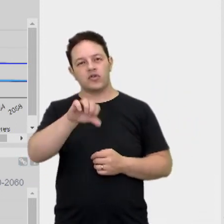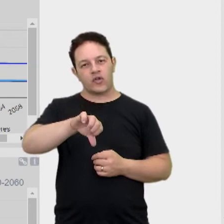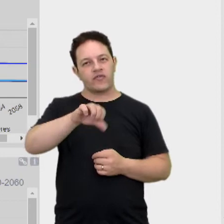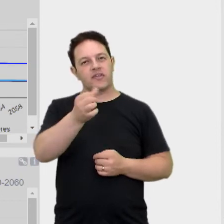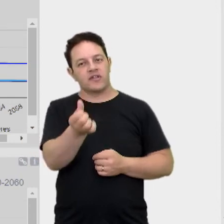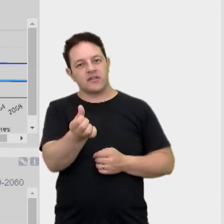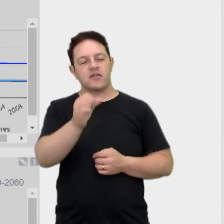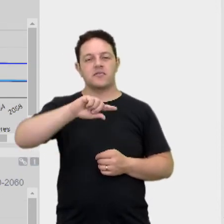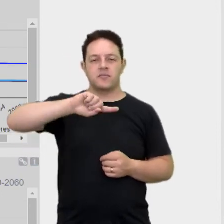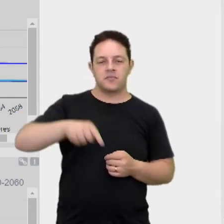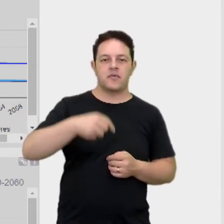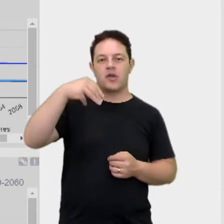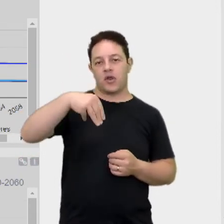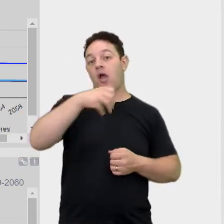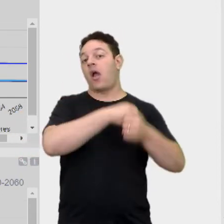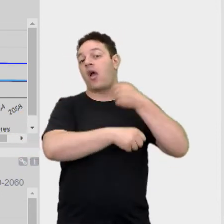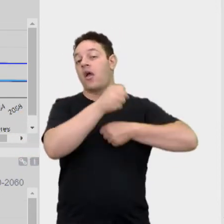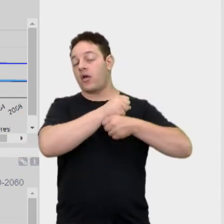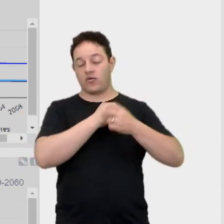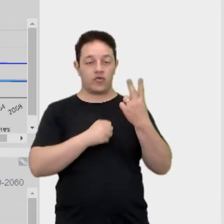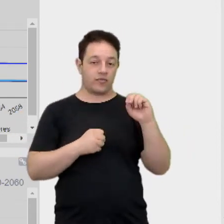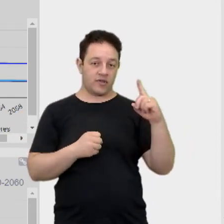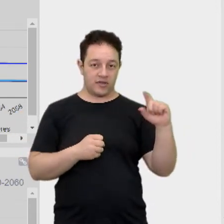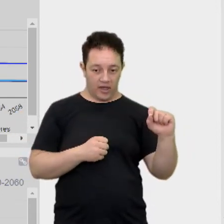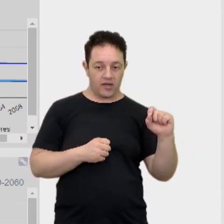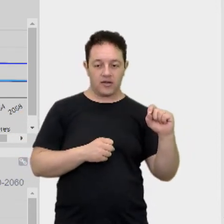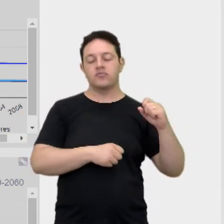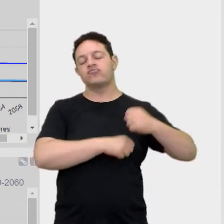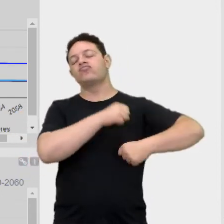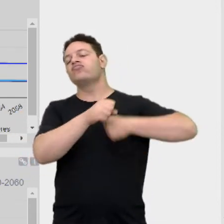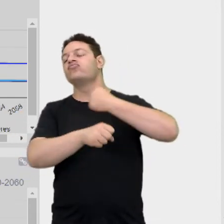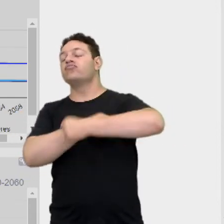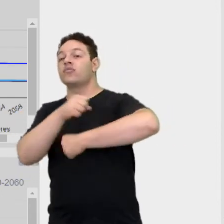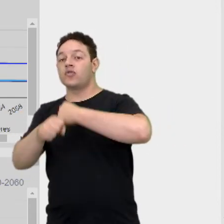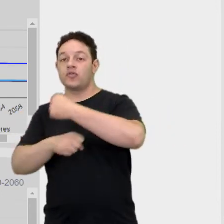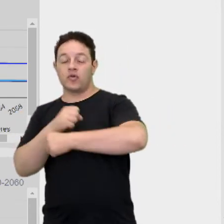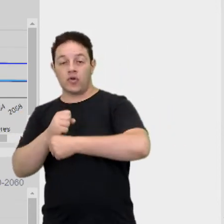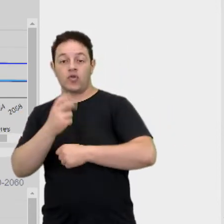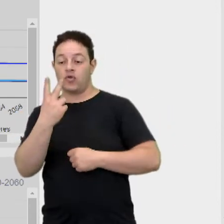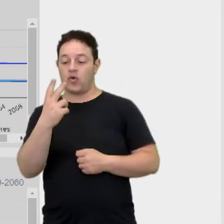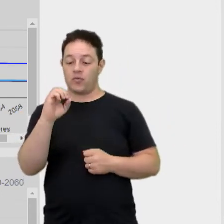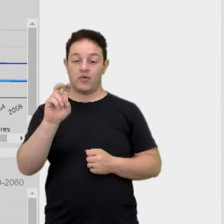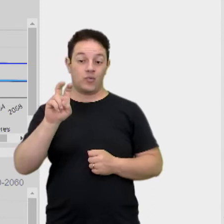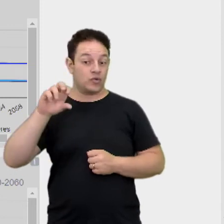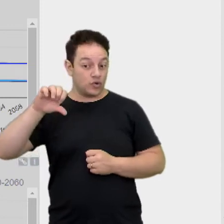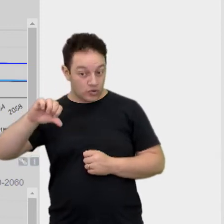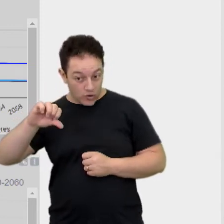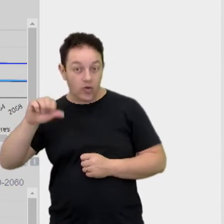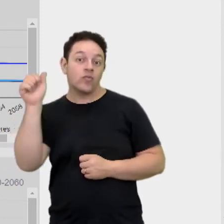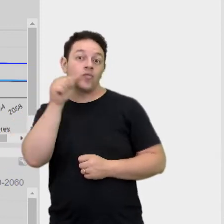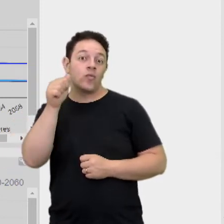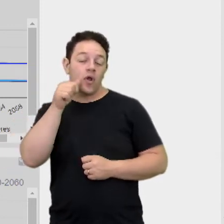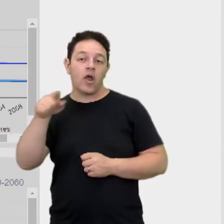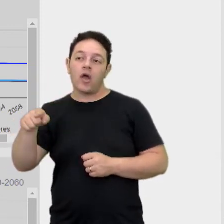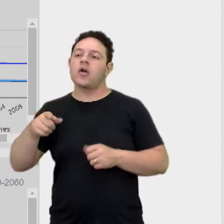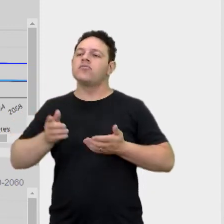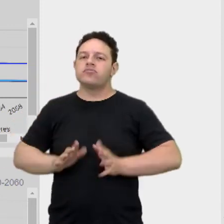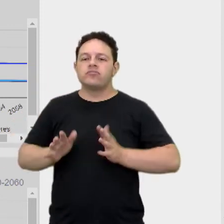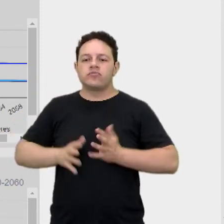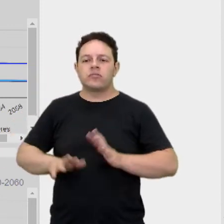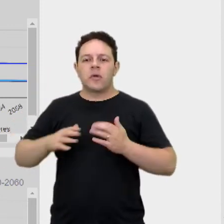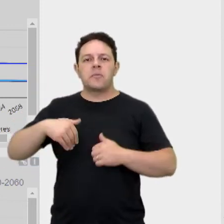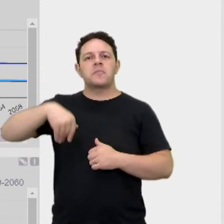milhões, né? Isso em 2010, chegando aí 2058, 59, mulheres serão a estimativa de mais